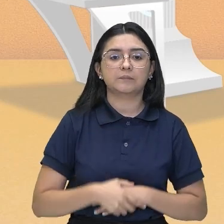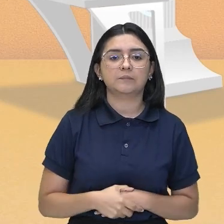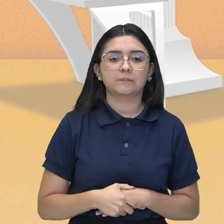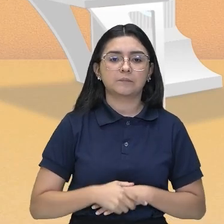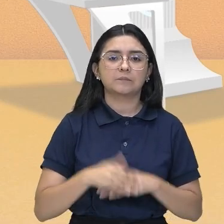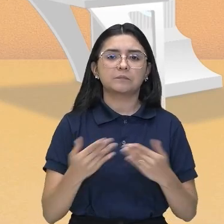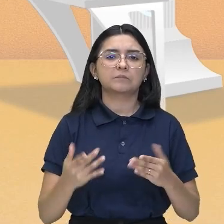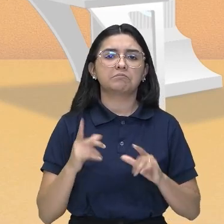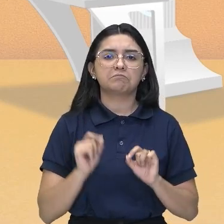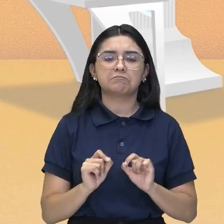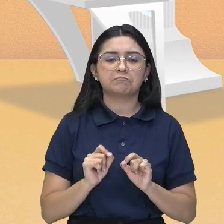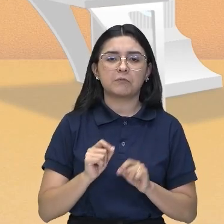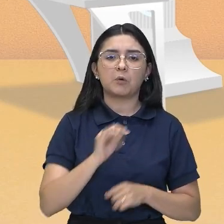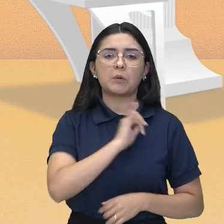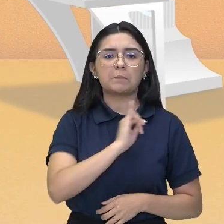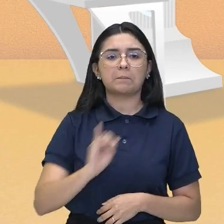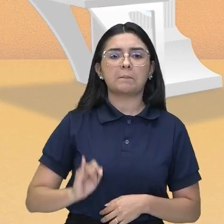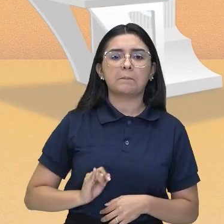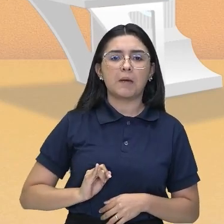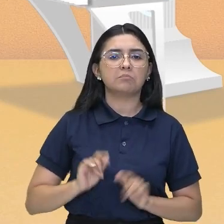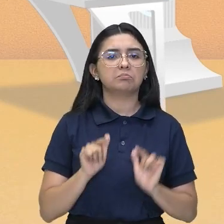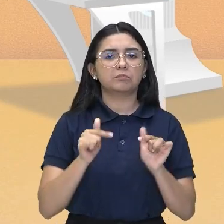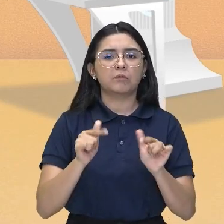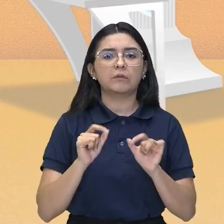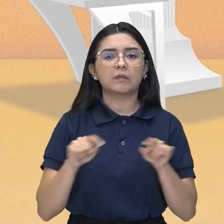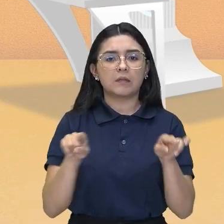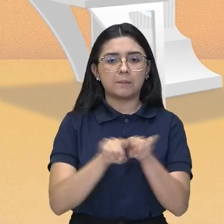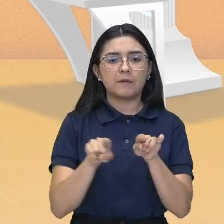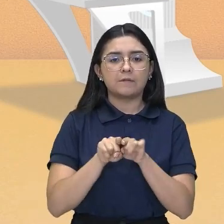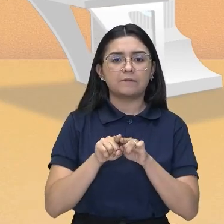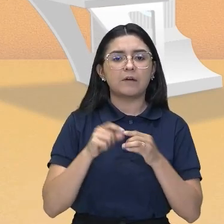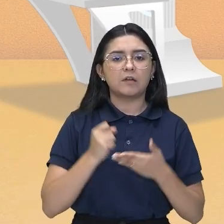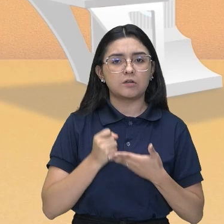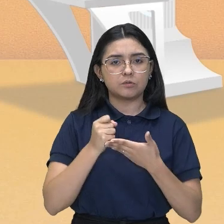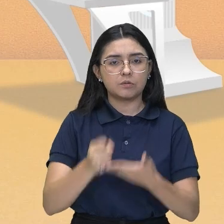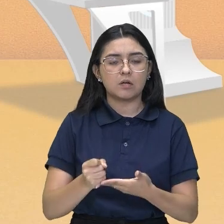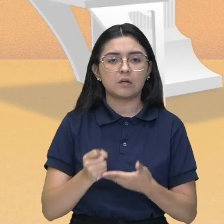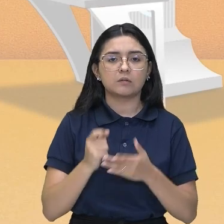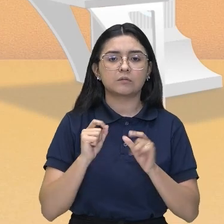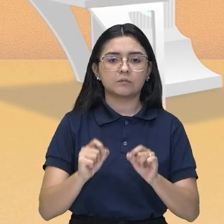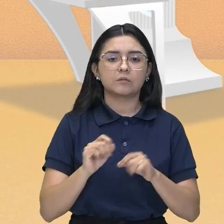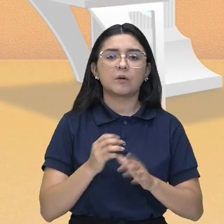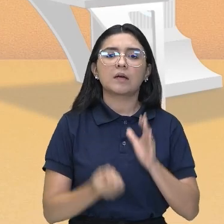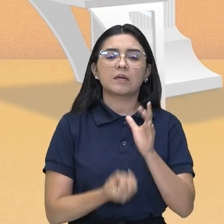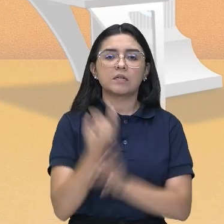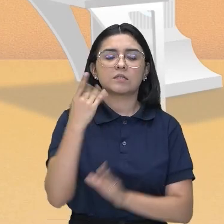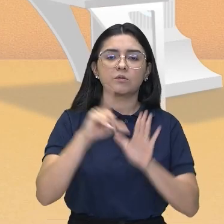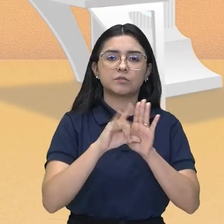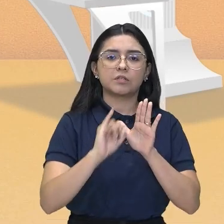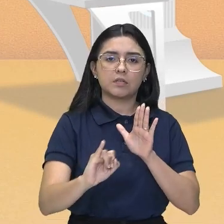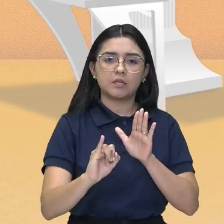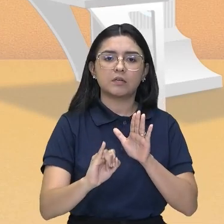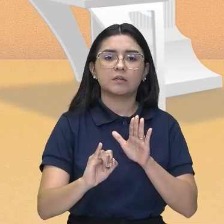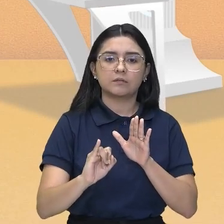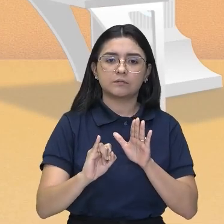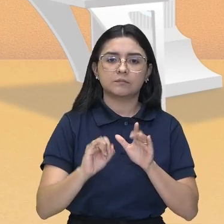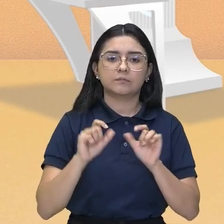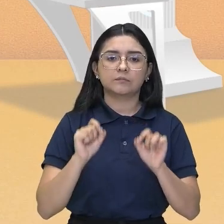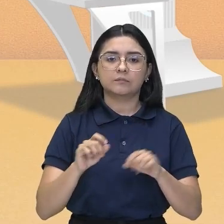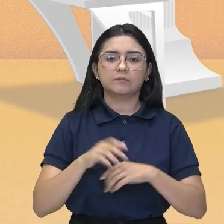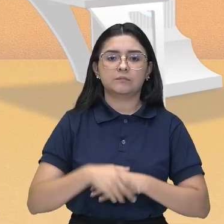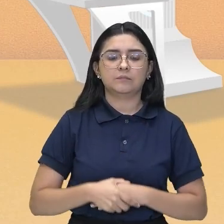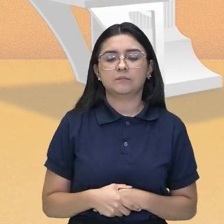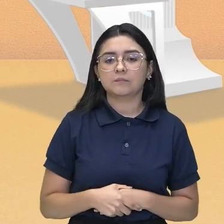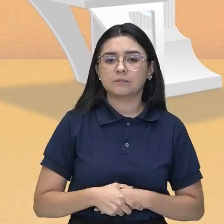Império, né? A posição do Império também vai contribuir nesse processo com a criação de leis, como, por exemplo, a Lei do Ventre Livre.